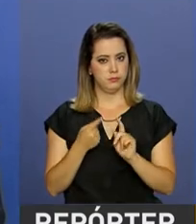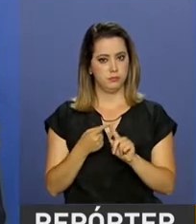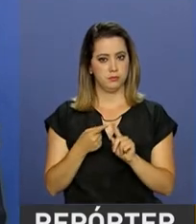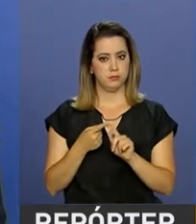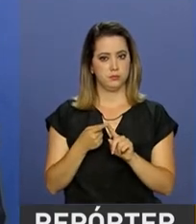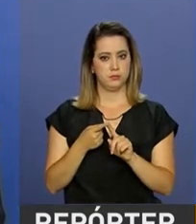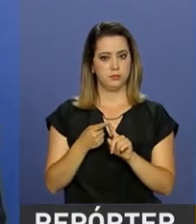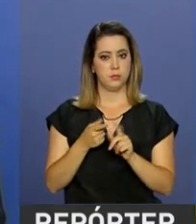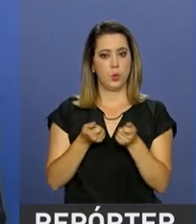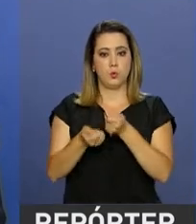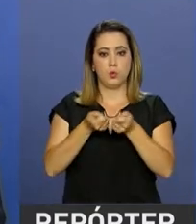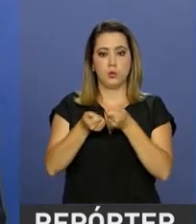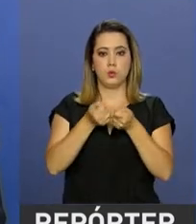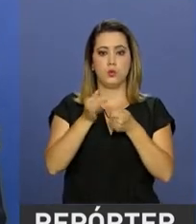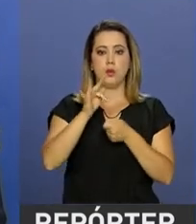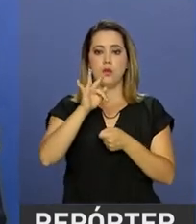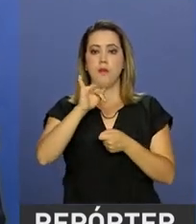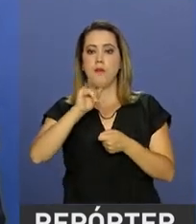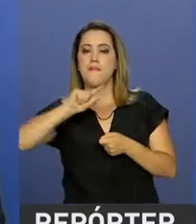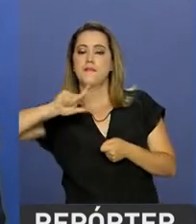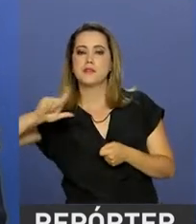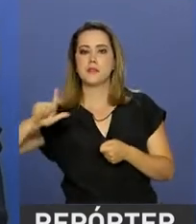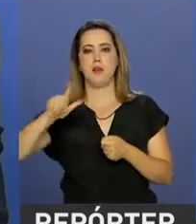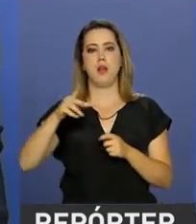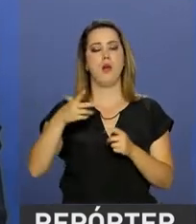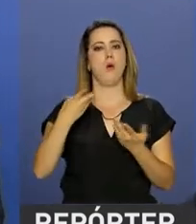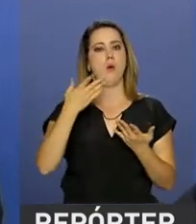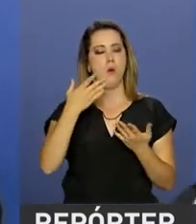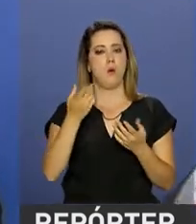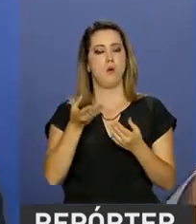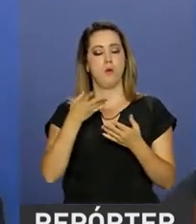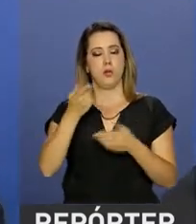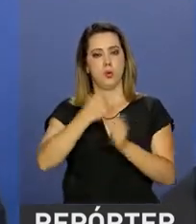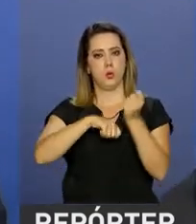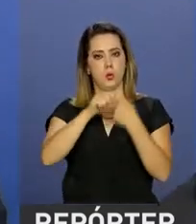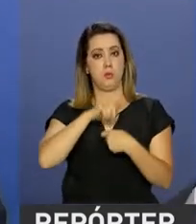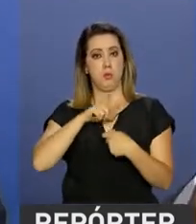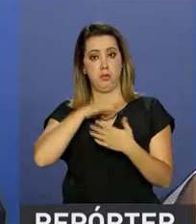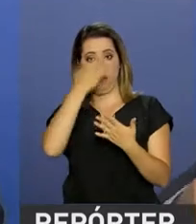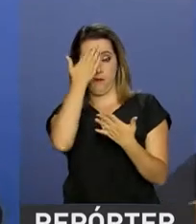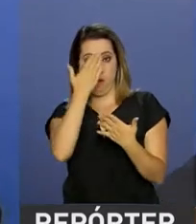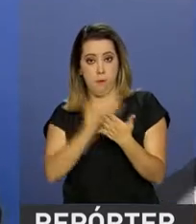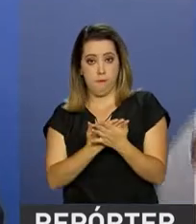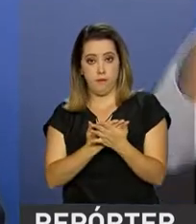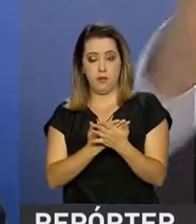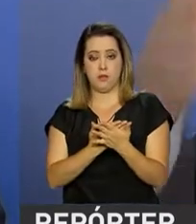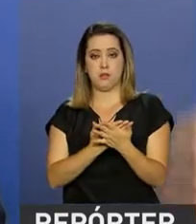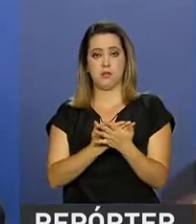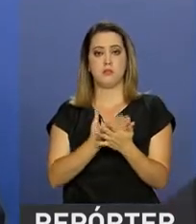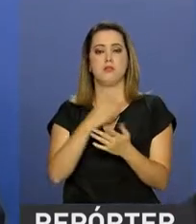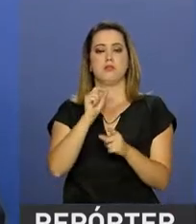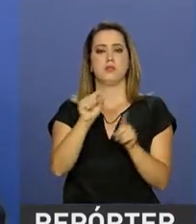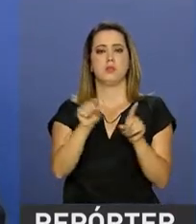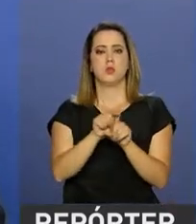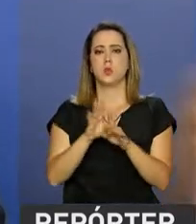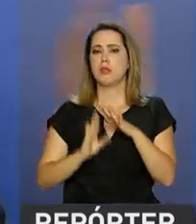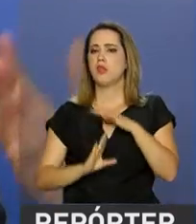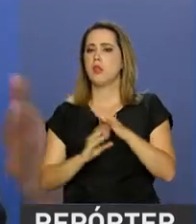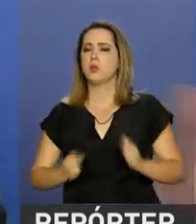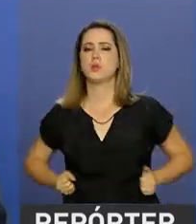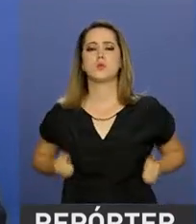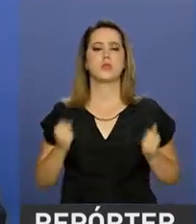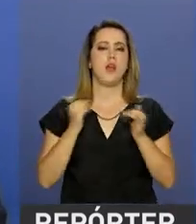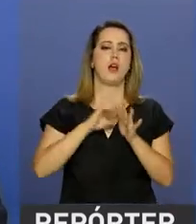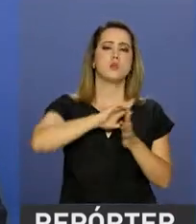da austeridade fiscal, né, da confiança que a economia passou a ter com todos os projetos aprovados, teto de gastos,